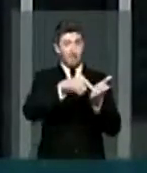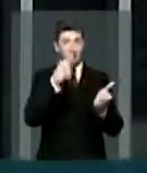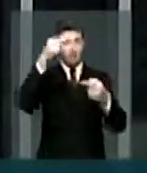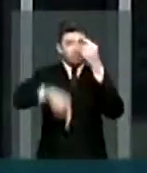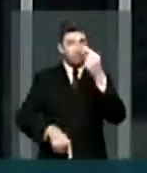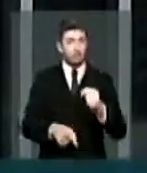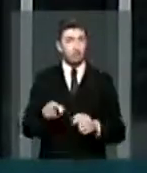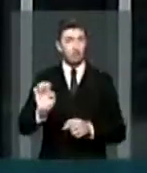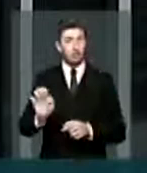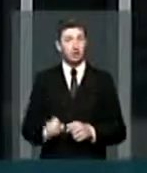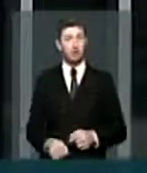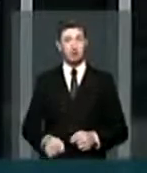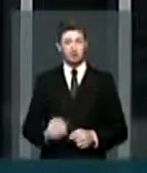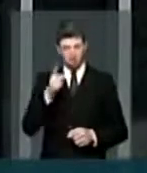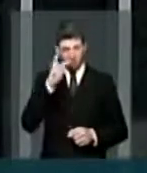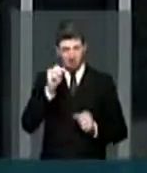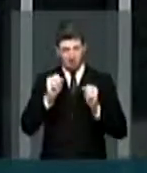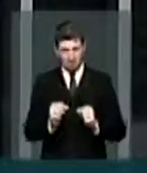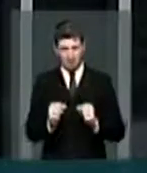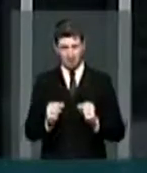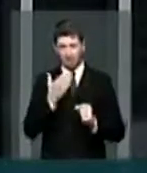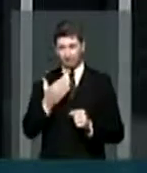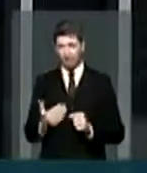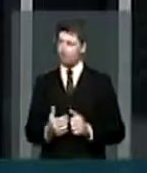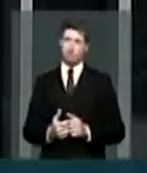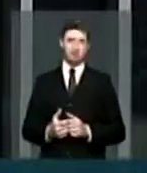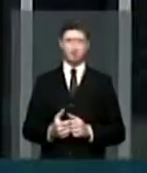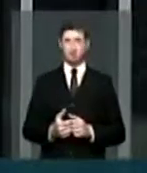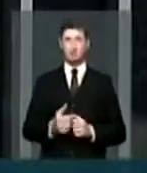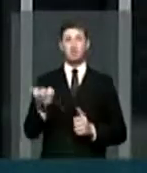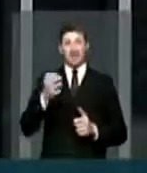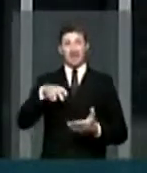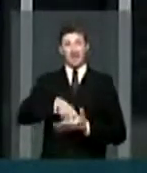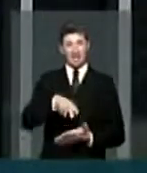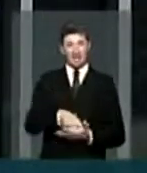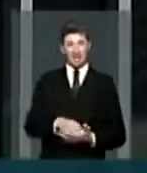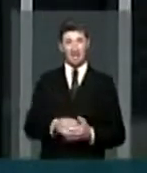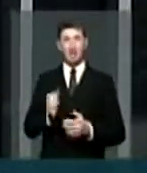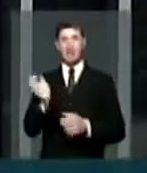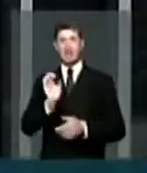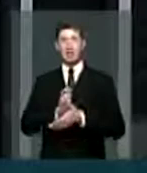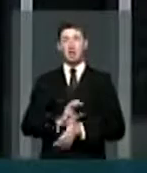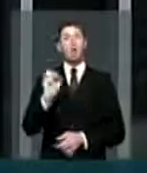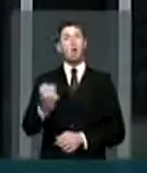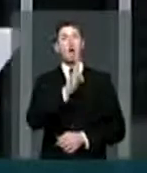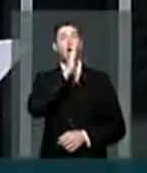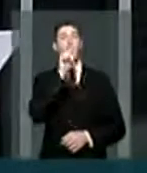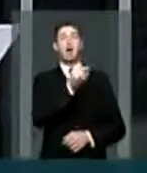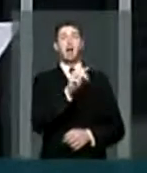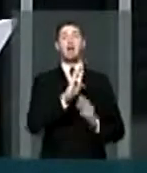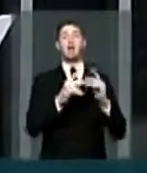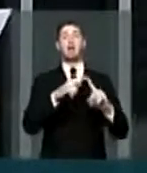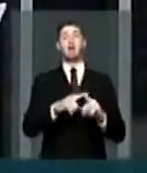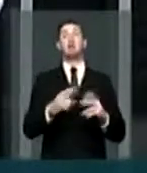está, não mais poderá pregar a palavra de Deus. Querem criminalizar a homofobia ou calar a igreja. Onde fica a liberdade